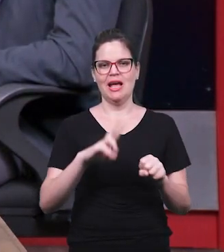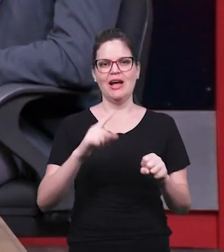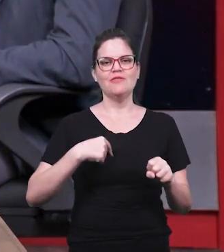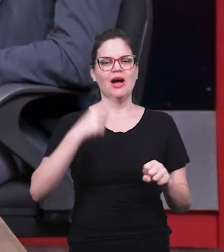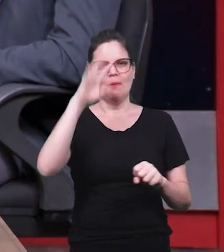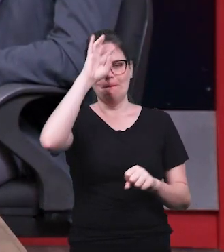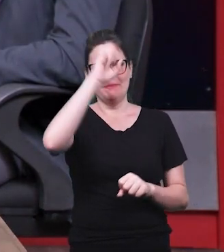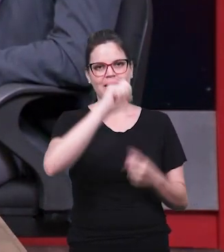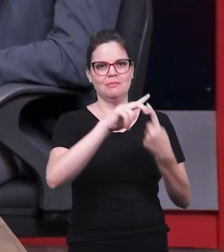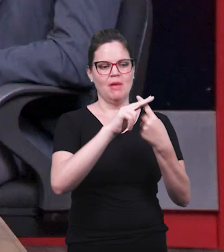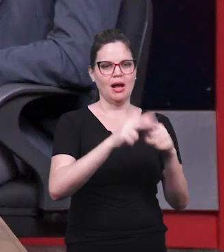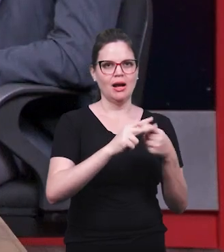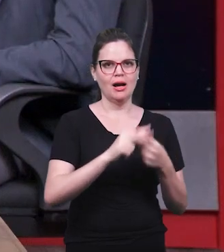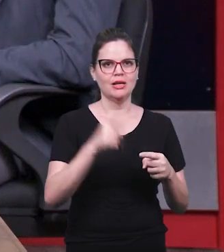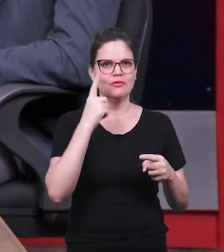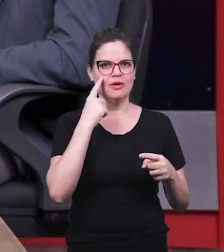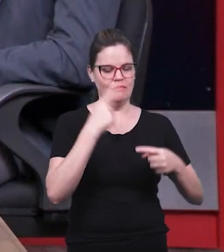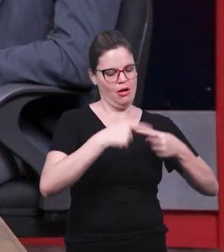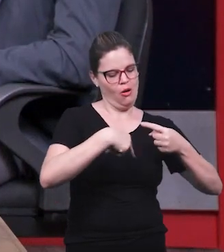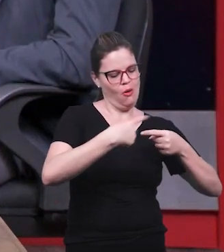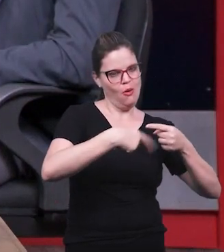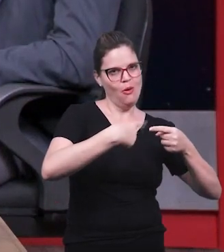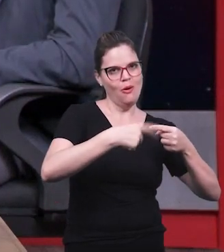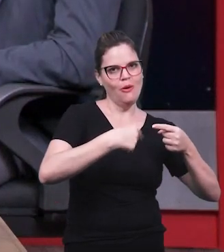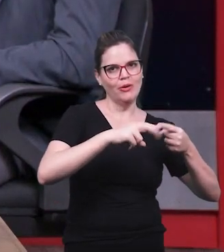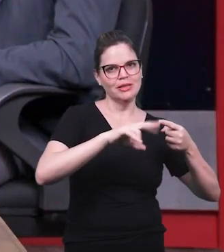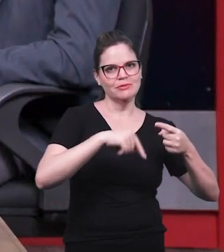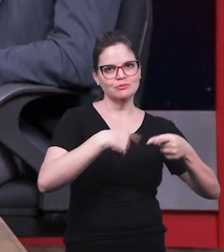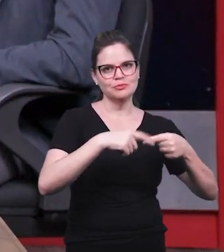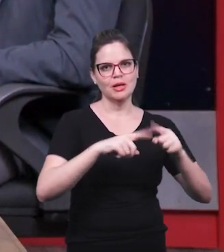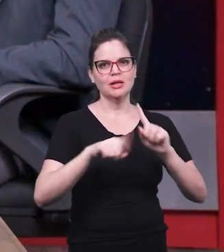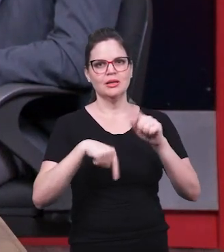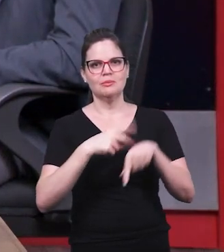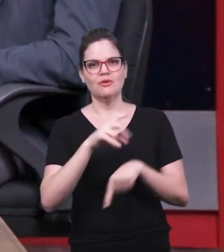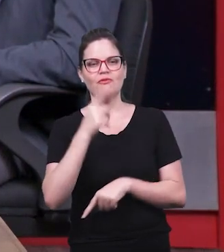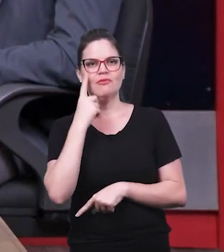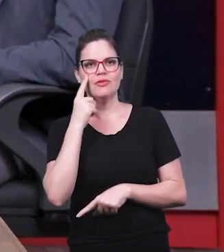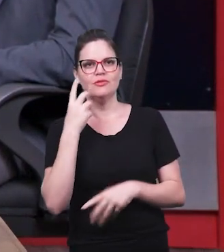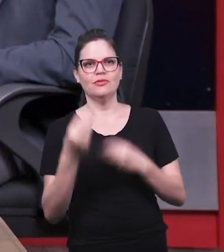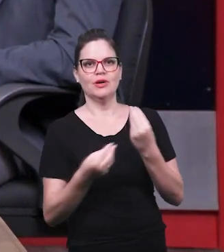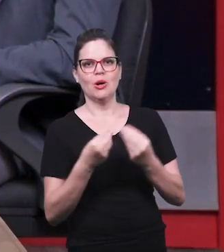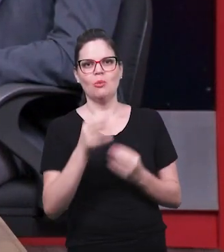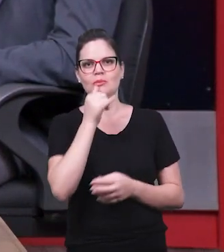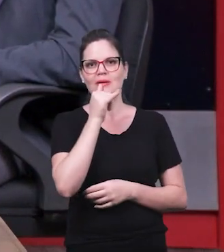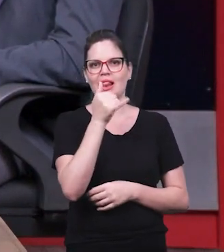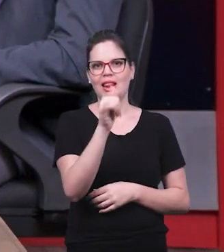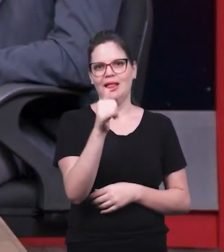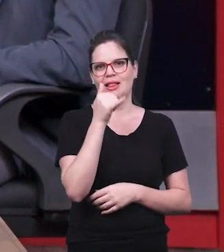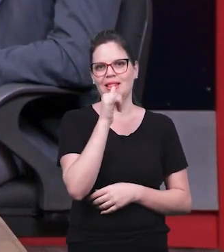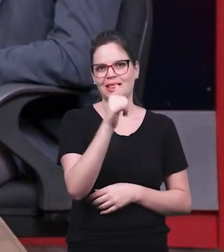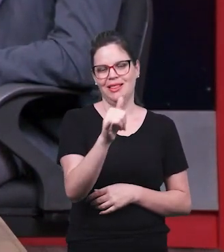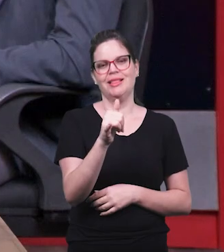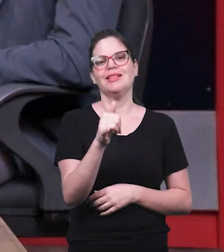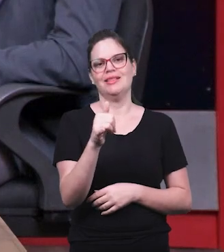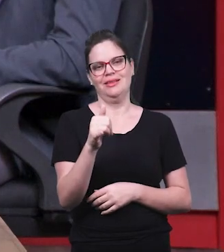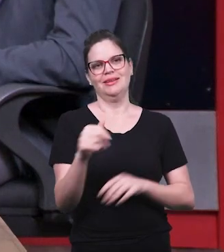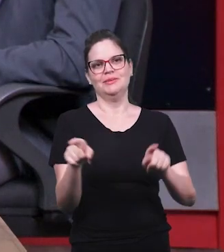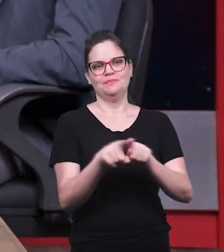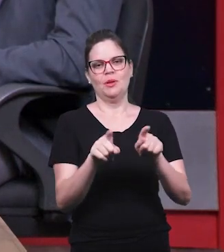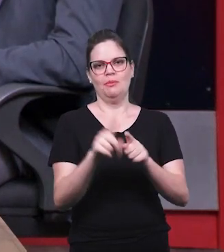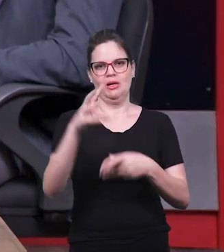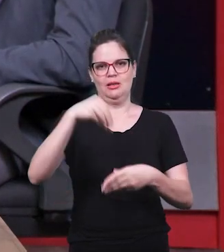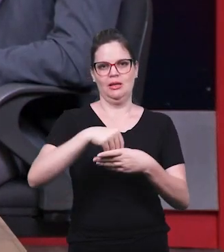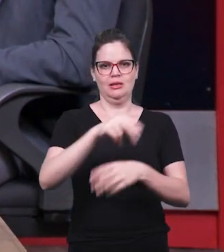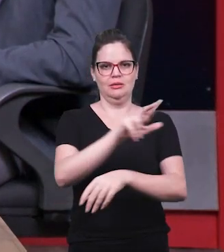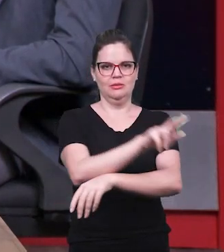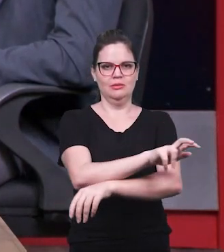que é essa parte onde as rodas vão girar. Vão aprender também a parte da eletrônica, que é uma base também da